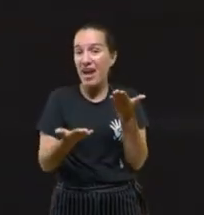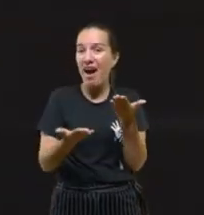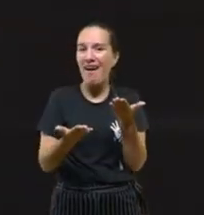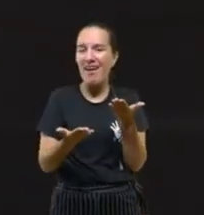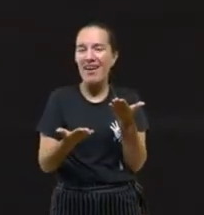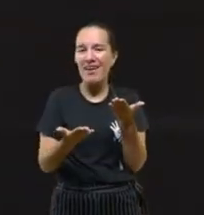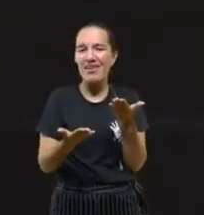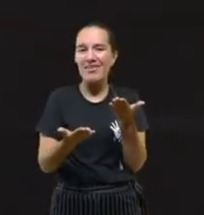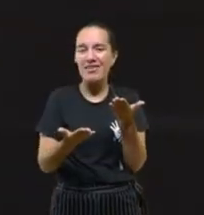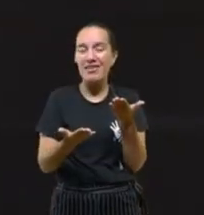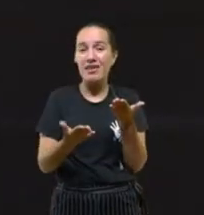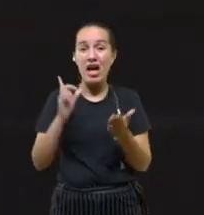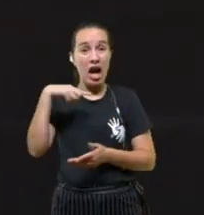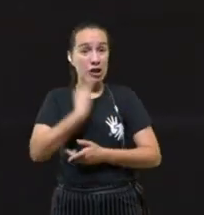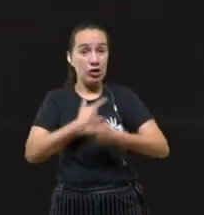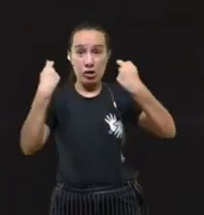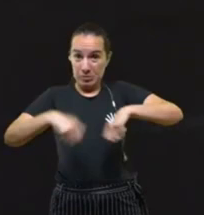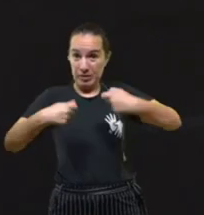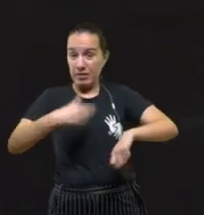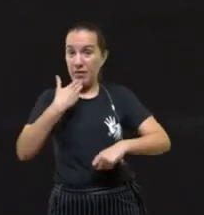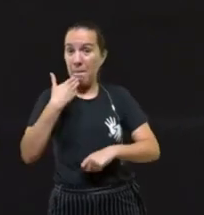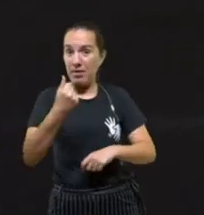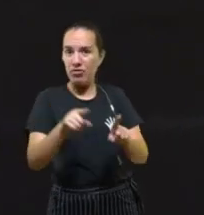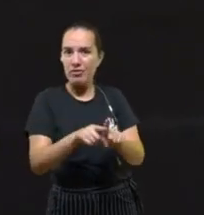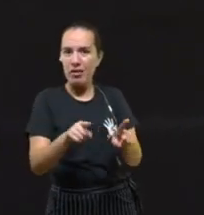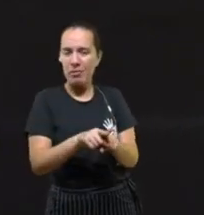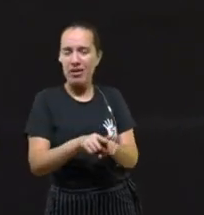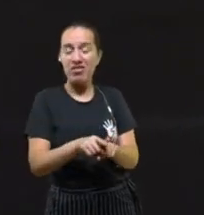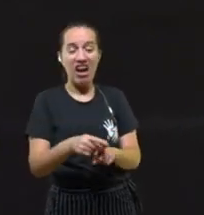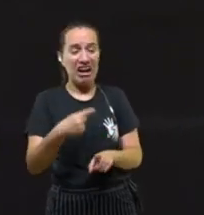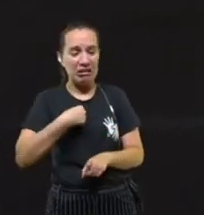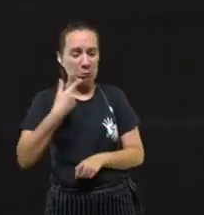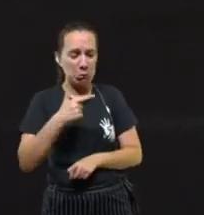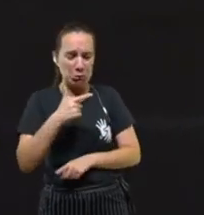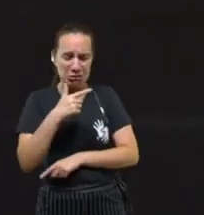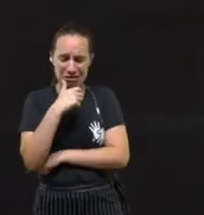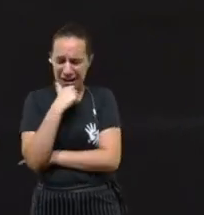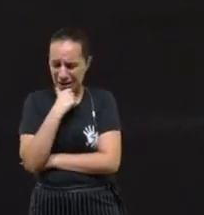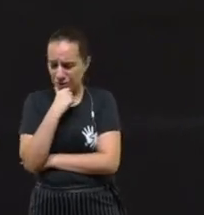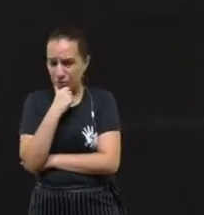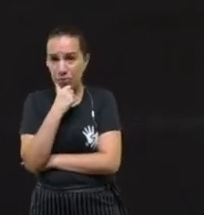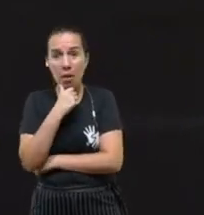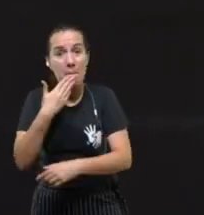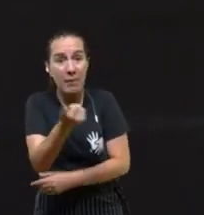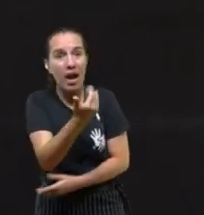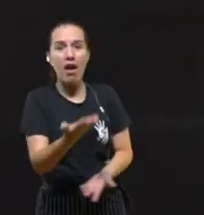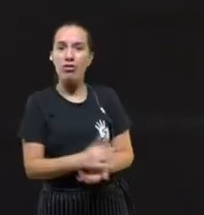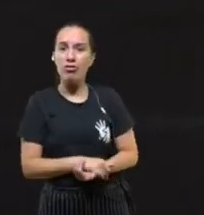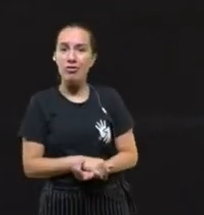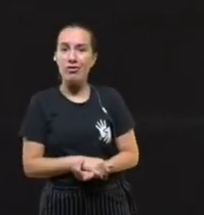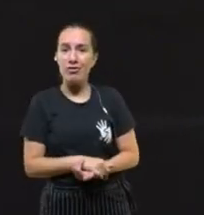não tem porque você não pediu. Se você, quem pede, recebe.